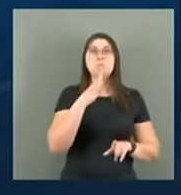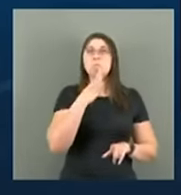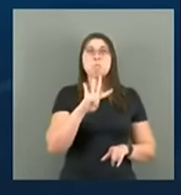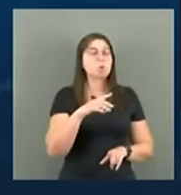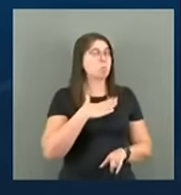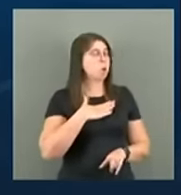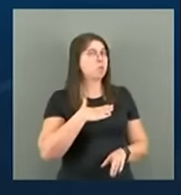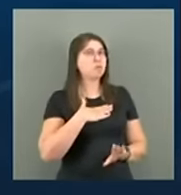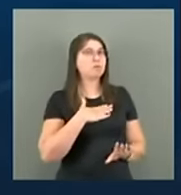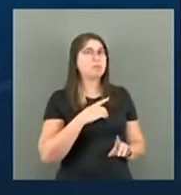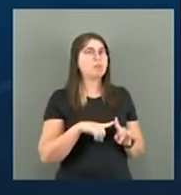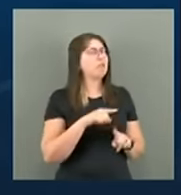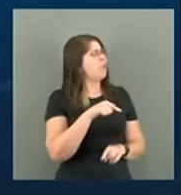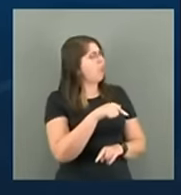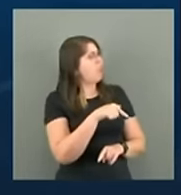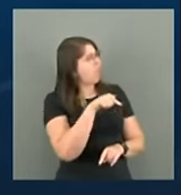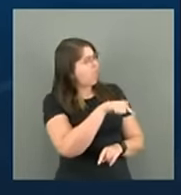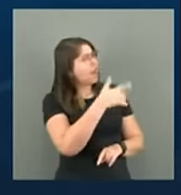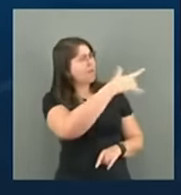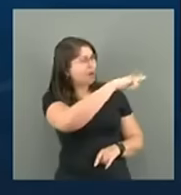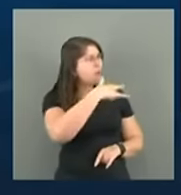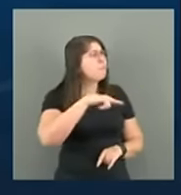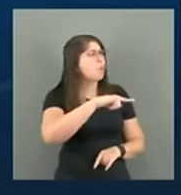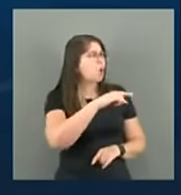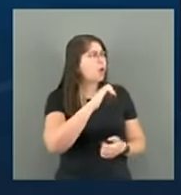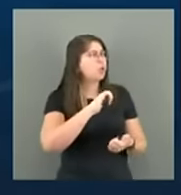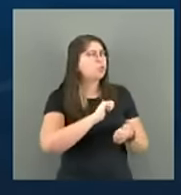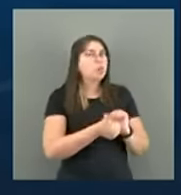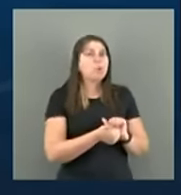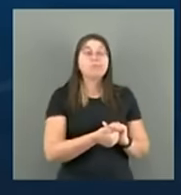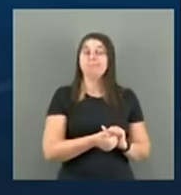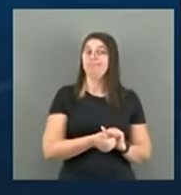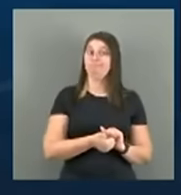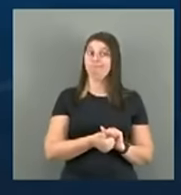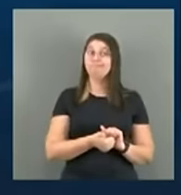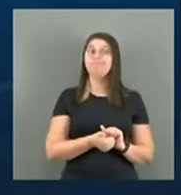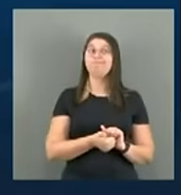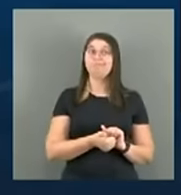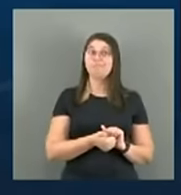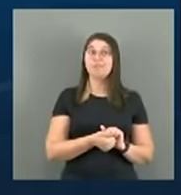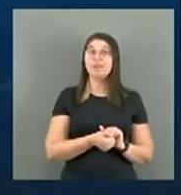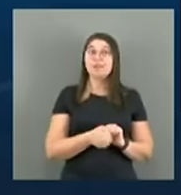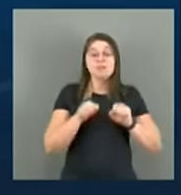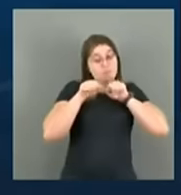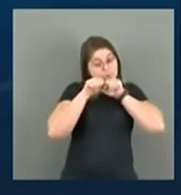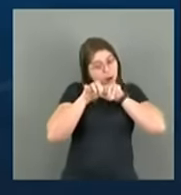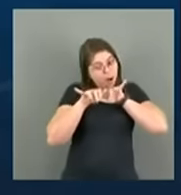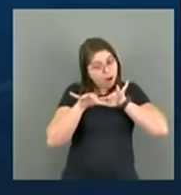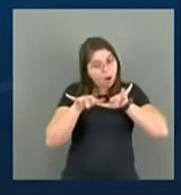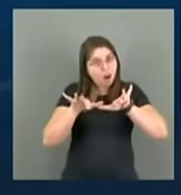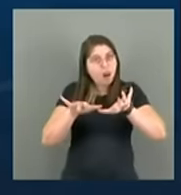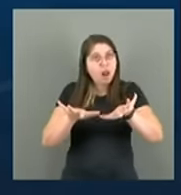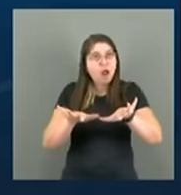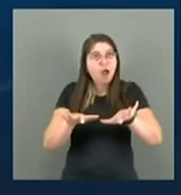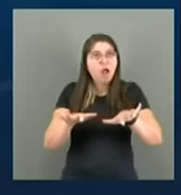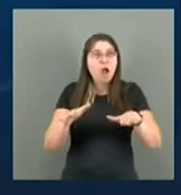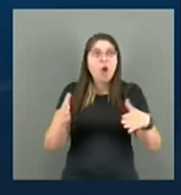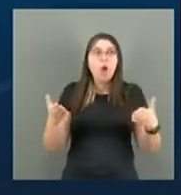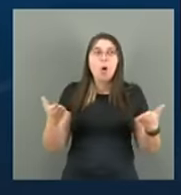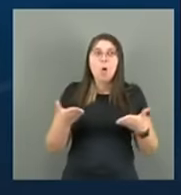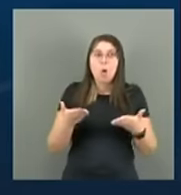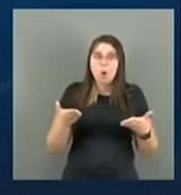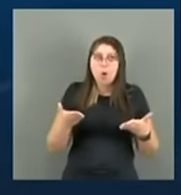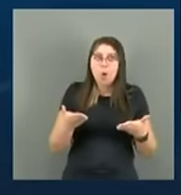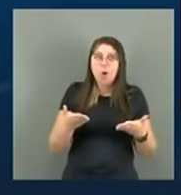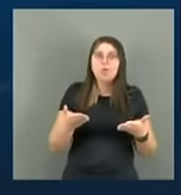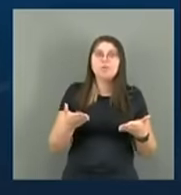mundo fala, esse cara não é aquele que manipula. Sabe a dimensão que ganhou isso aí? Que hoje, se eu não tivesse outra